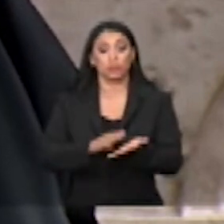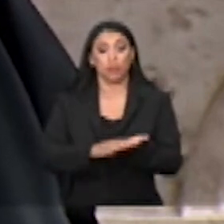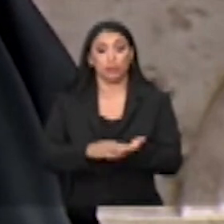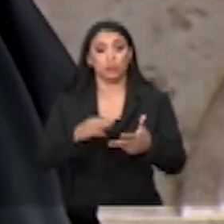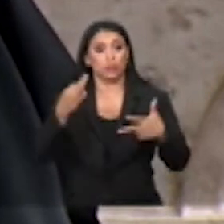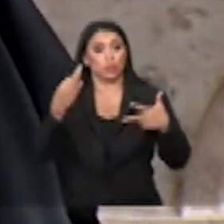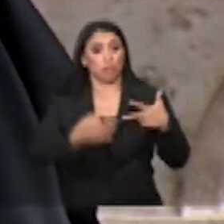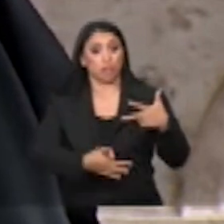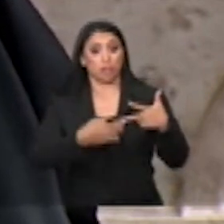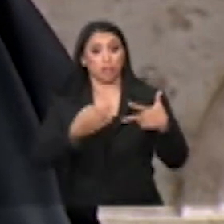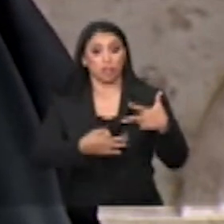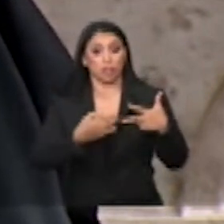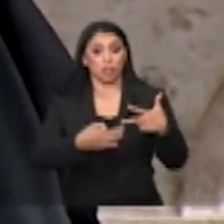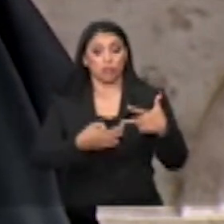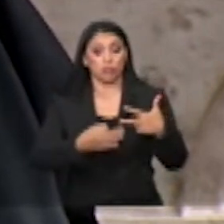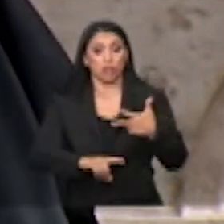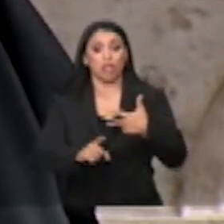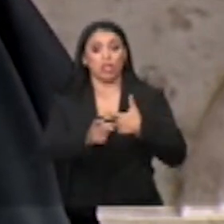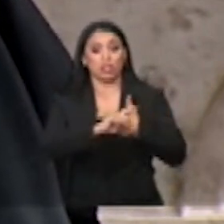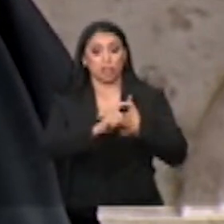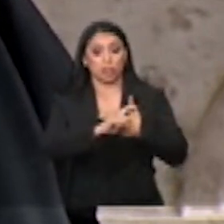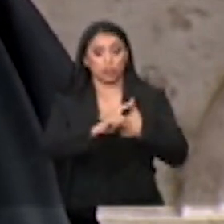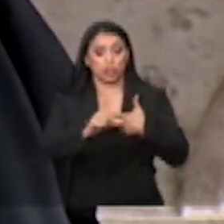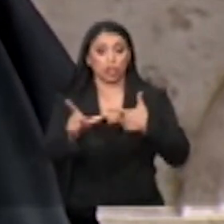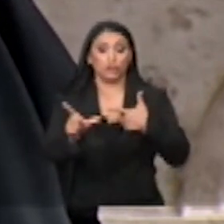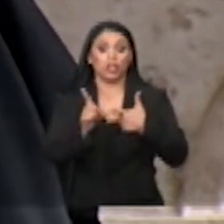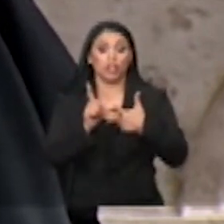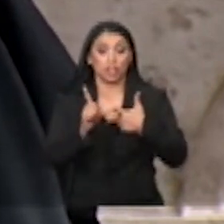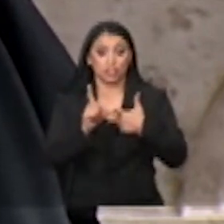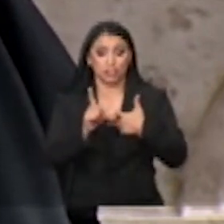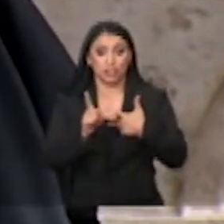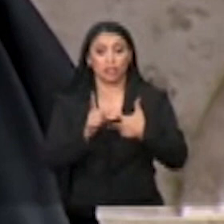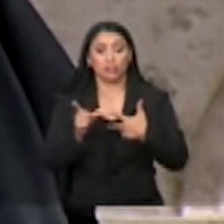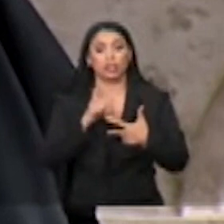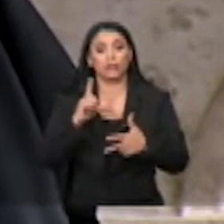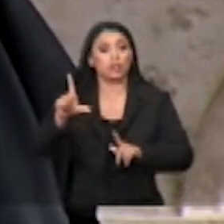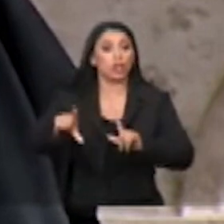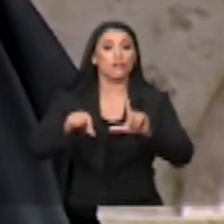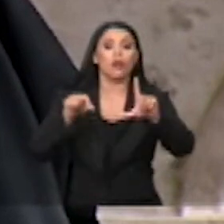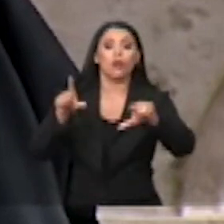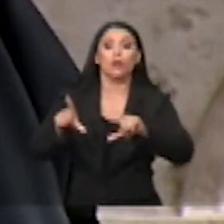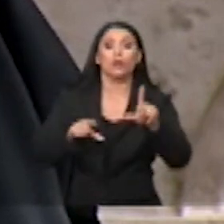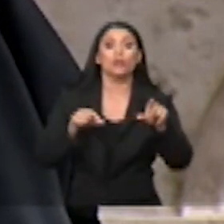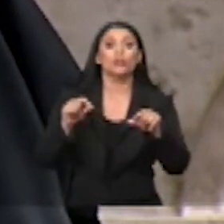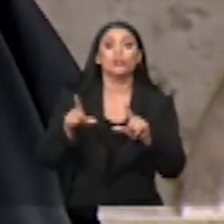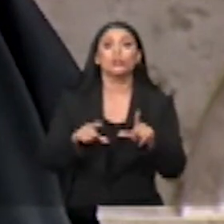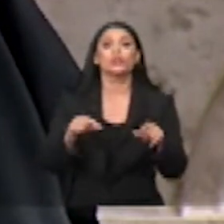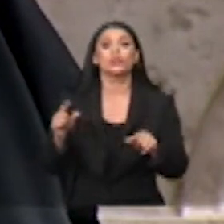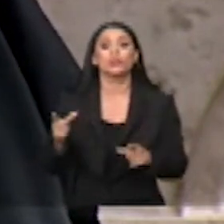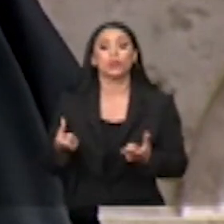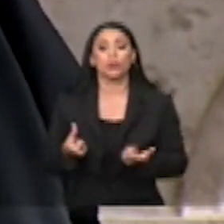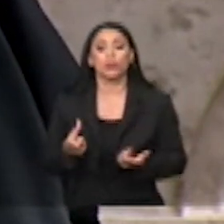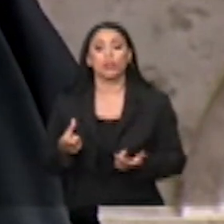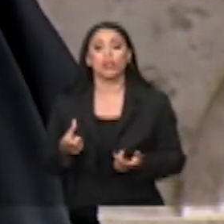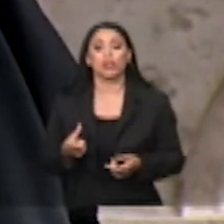e legislativo, que irão escolher e que escolhem os seus